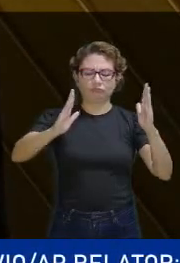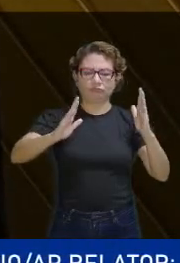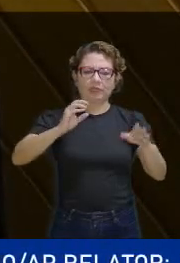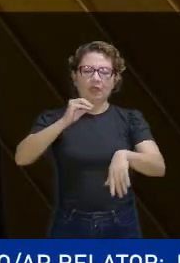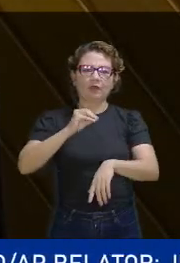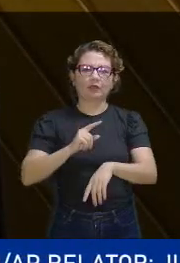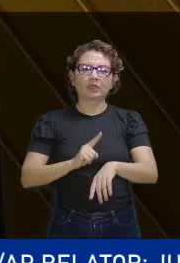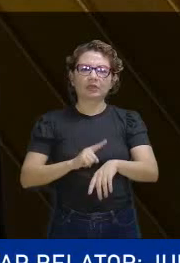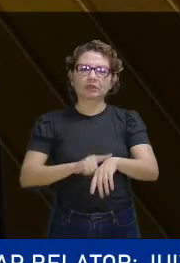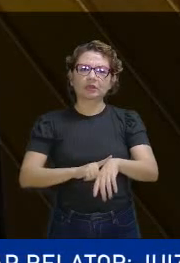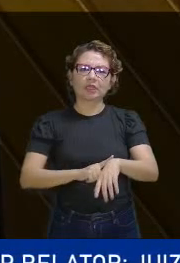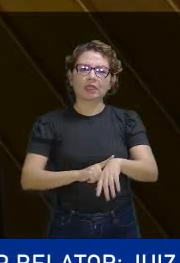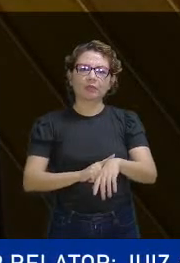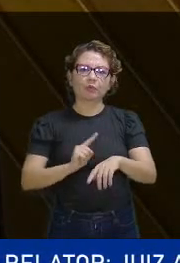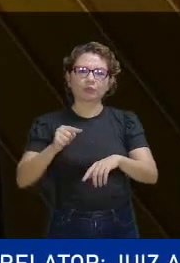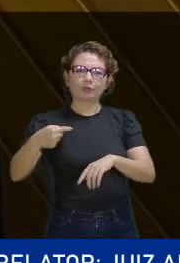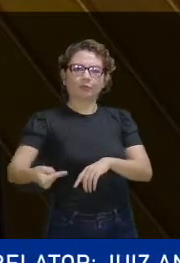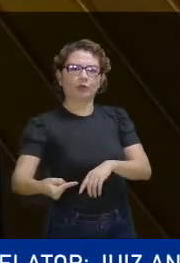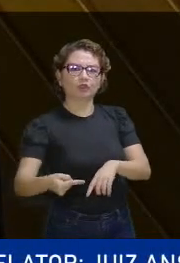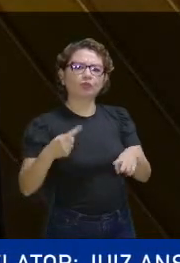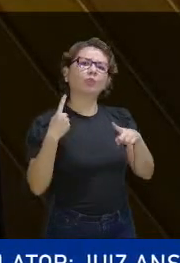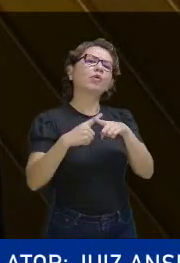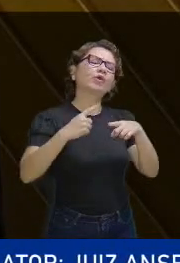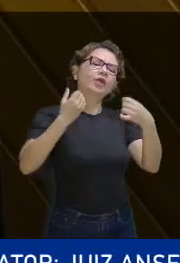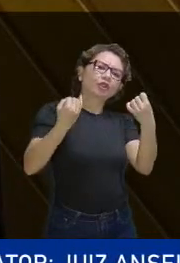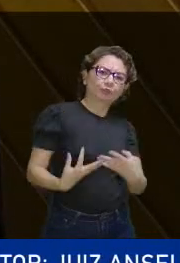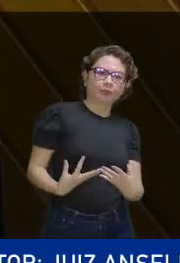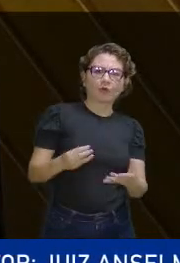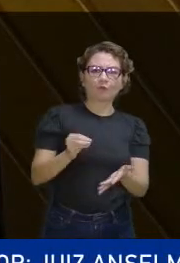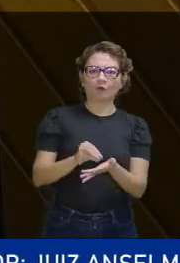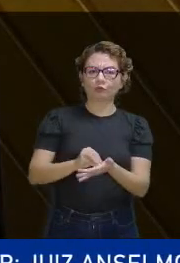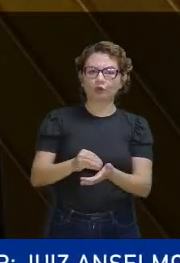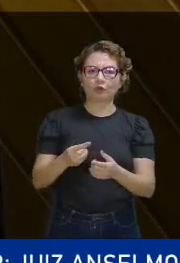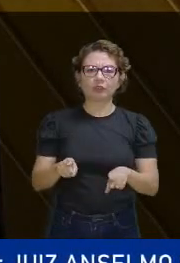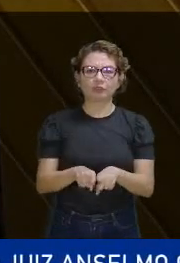que hipoteticamente admitida. Ademais, não se trata de